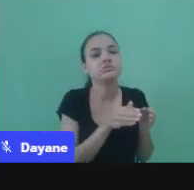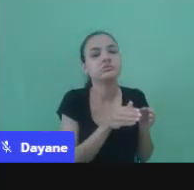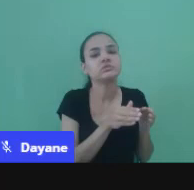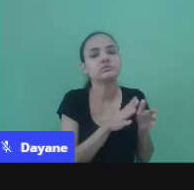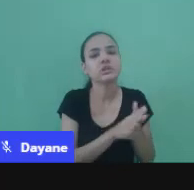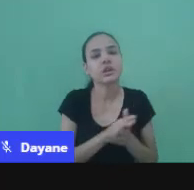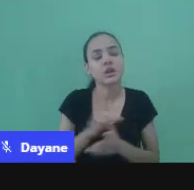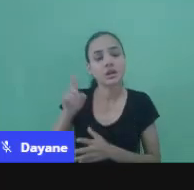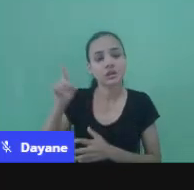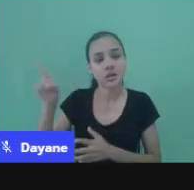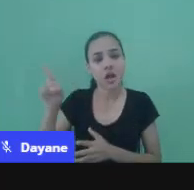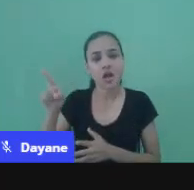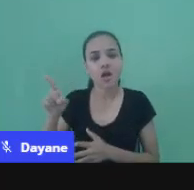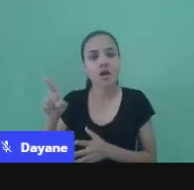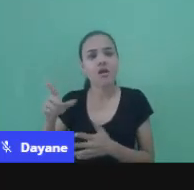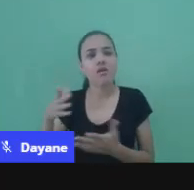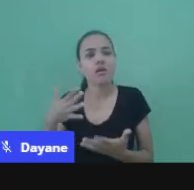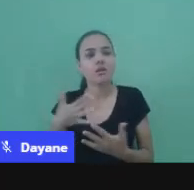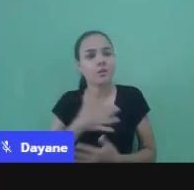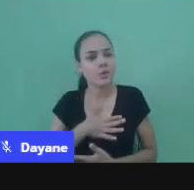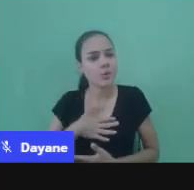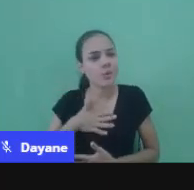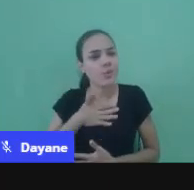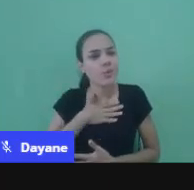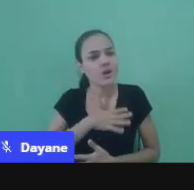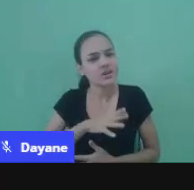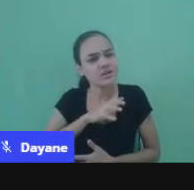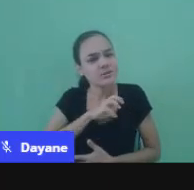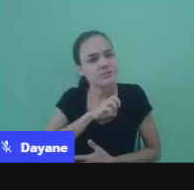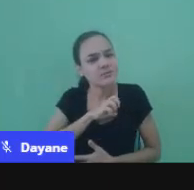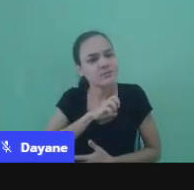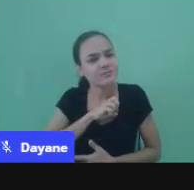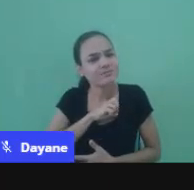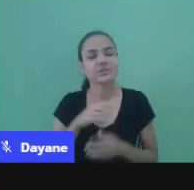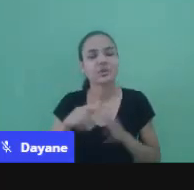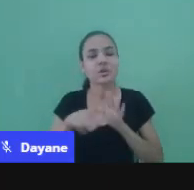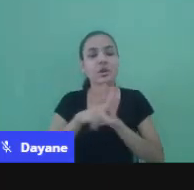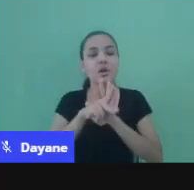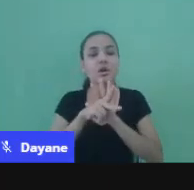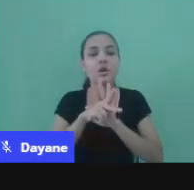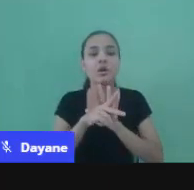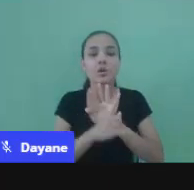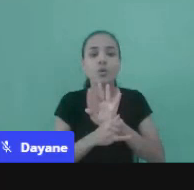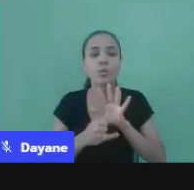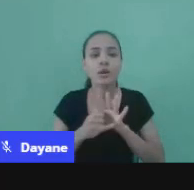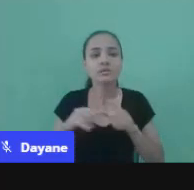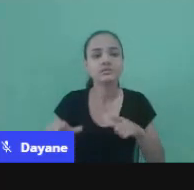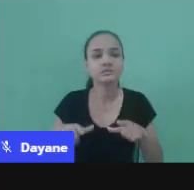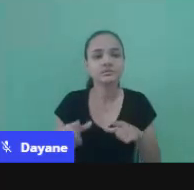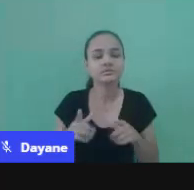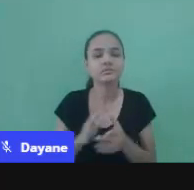acabaram criando uma RPPN, ou seja, protegendo 300 hectares